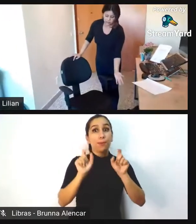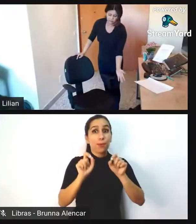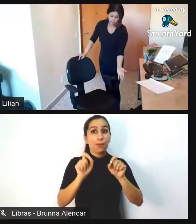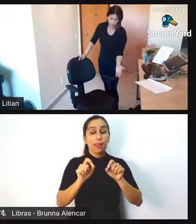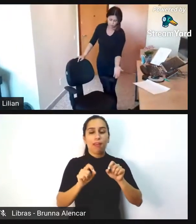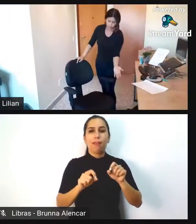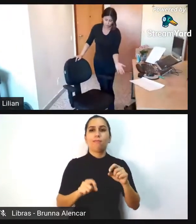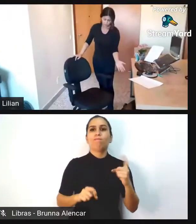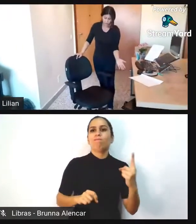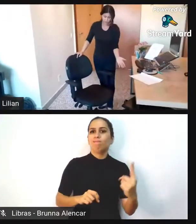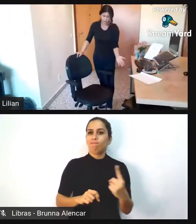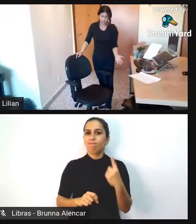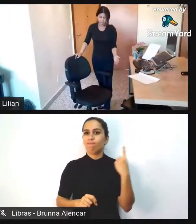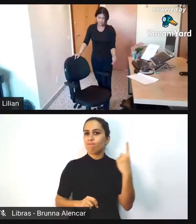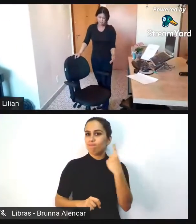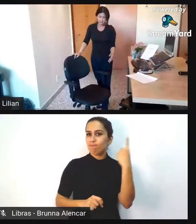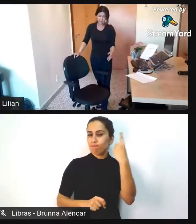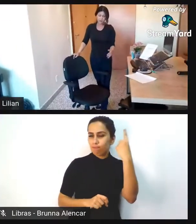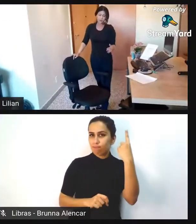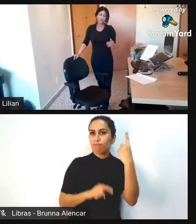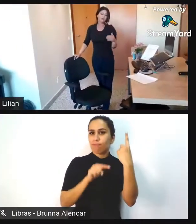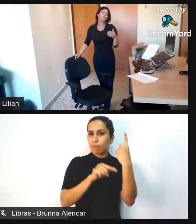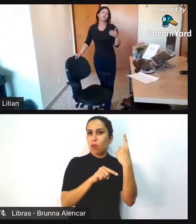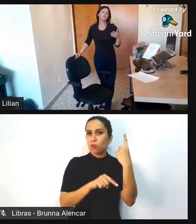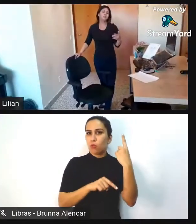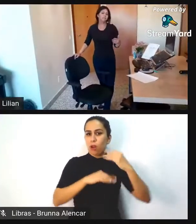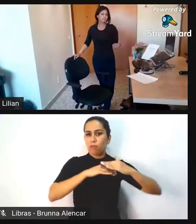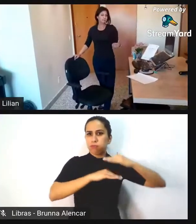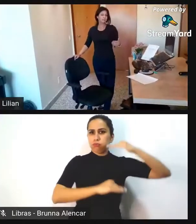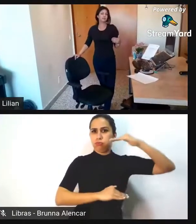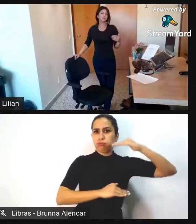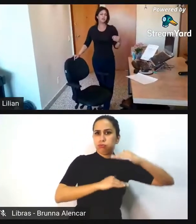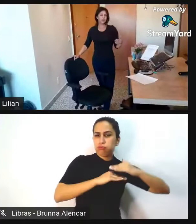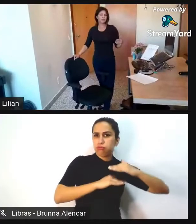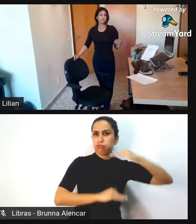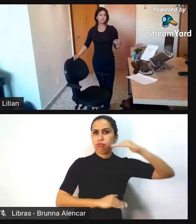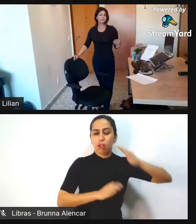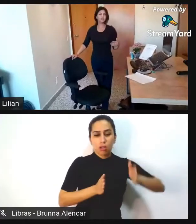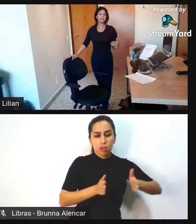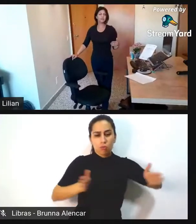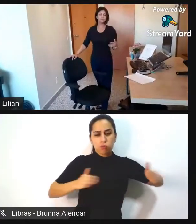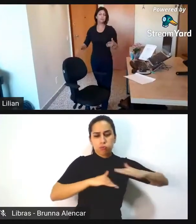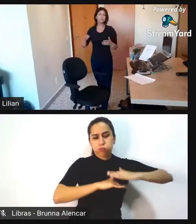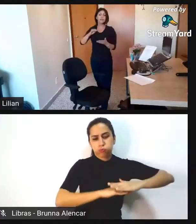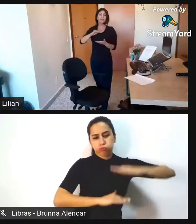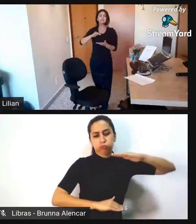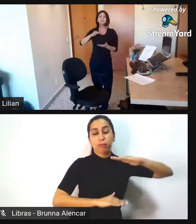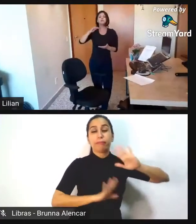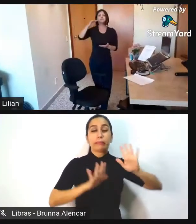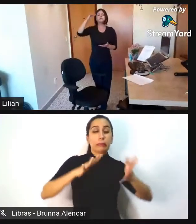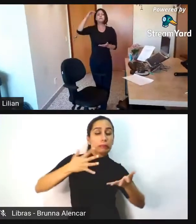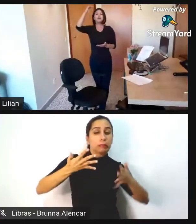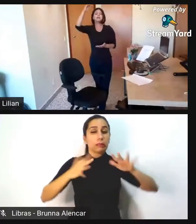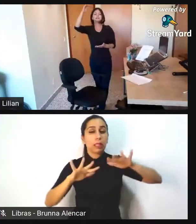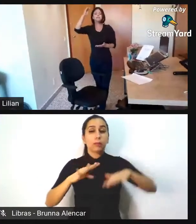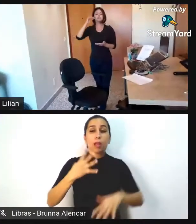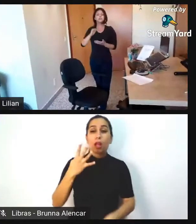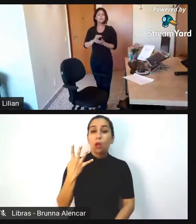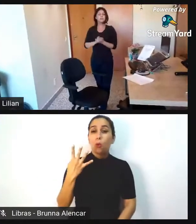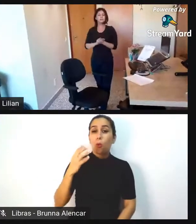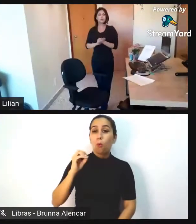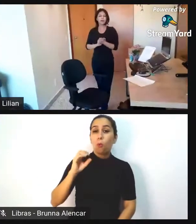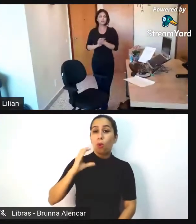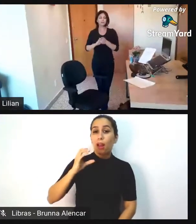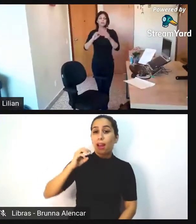se vocês, quando forem procurar uma cadeira, uma altura mínima de 40 centímetros e uma altura máxima